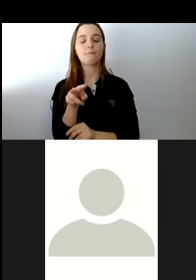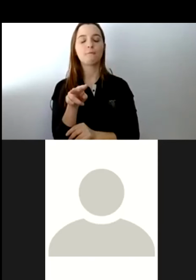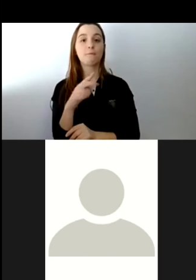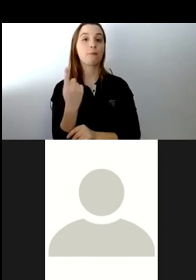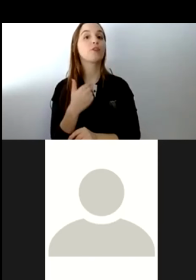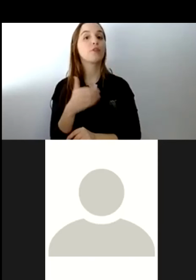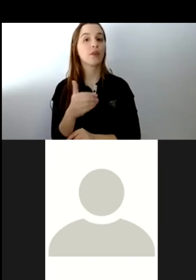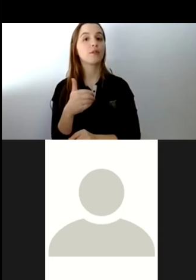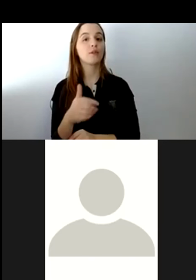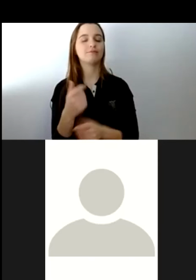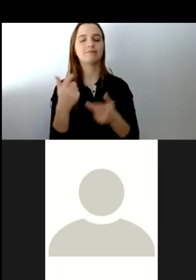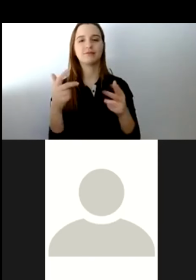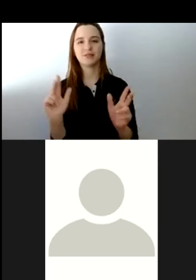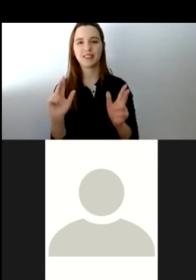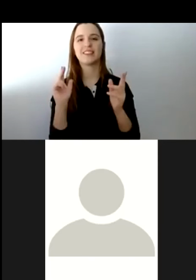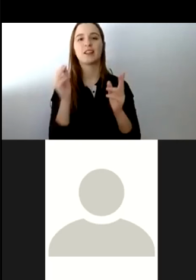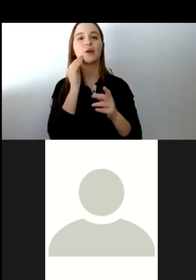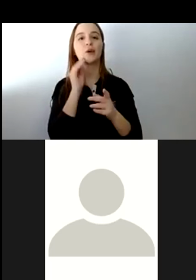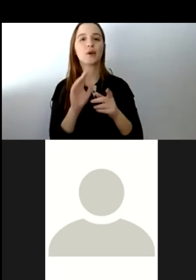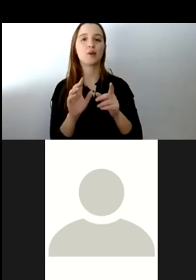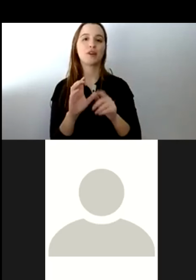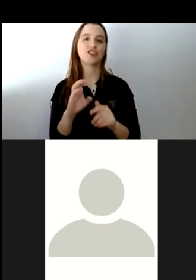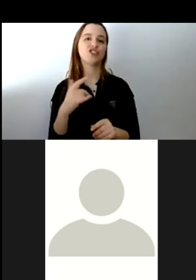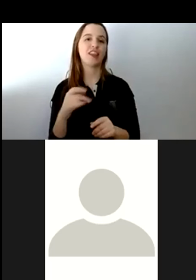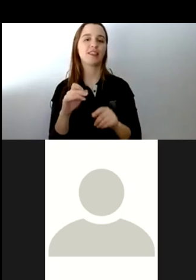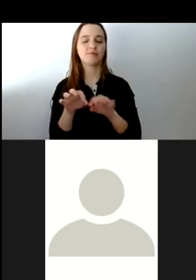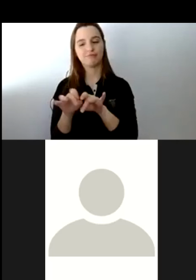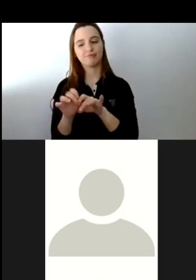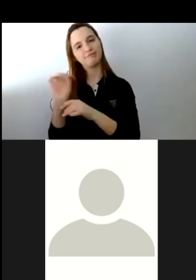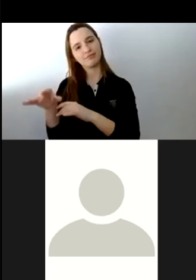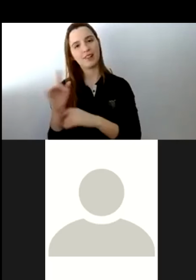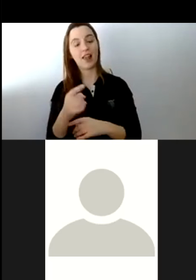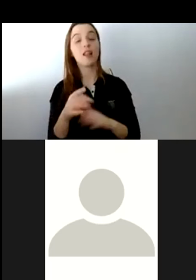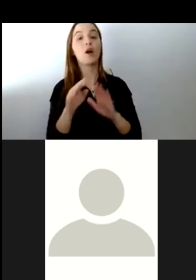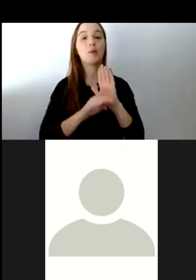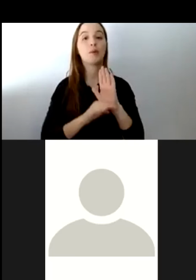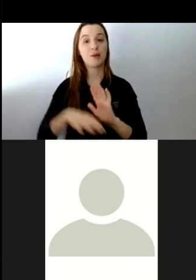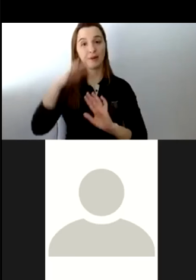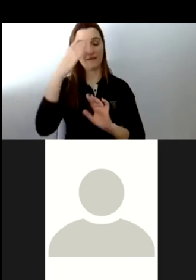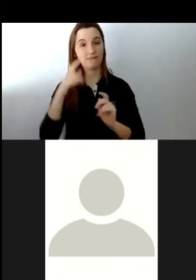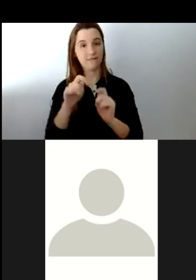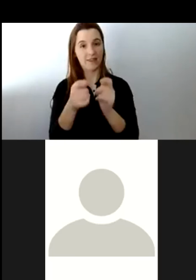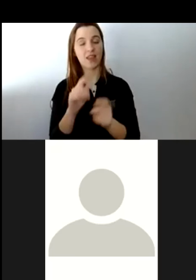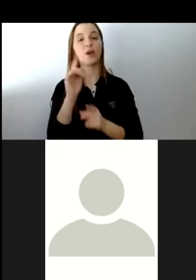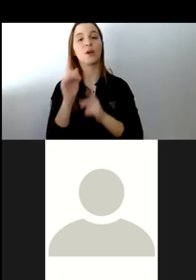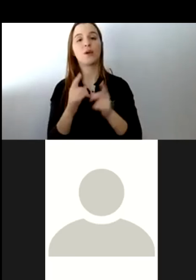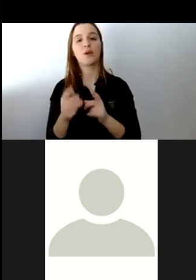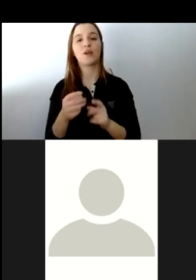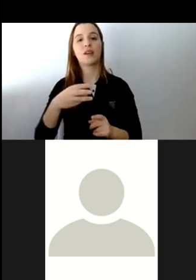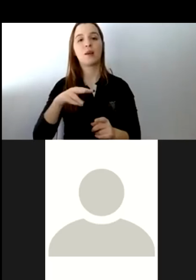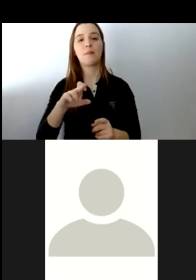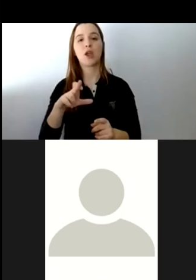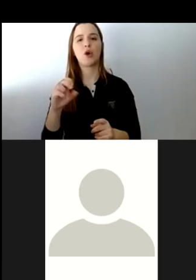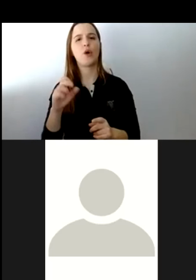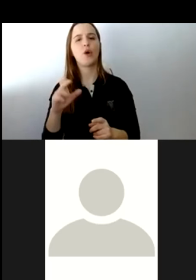vamos disponibilizar através do chat deste evento. Este programa estimula a constituição de Mirror Groups a